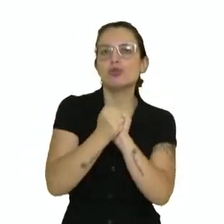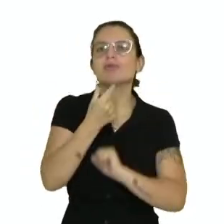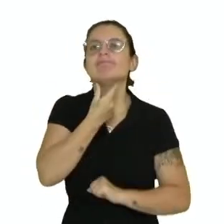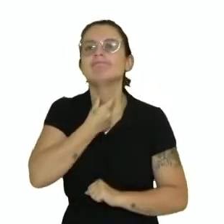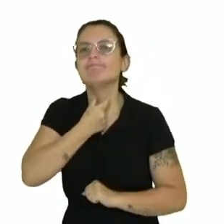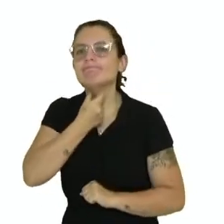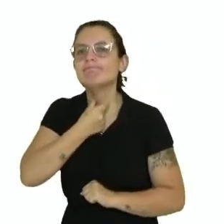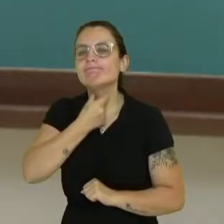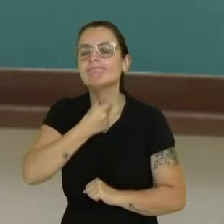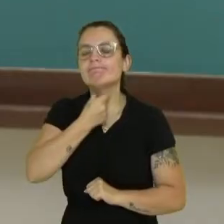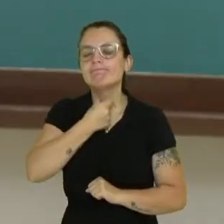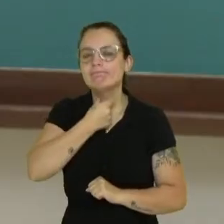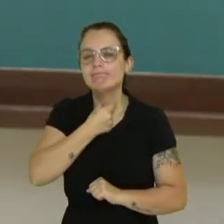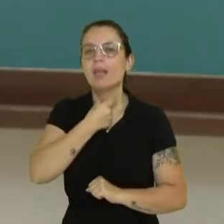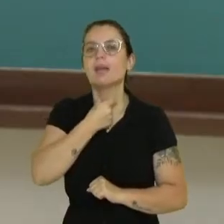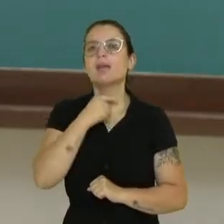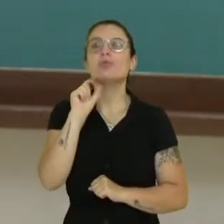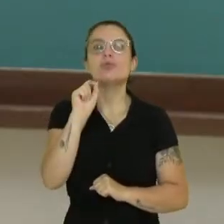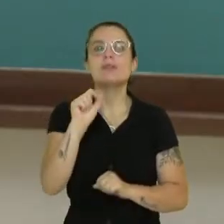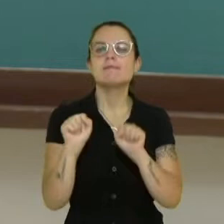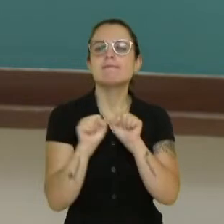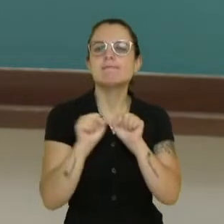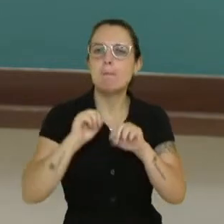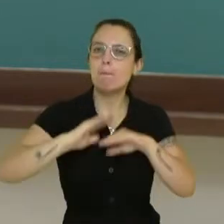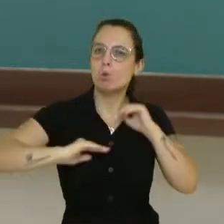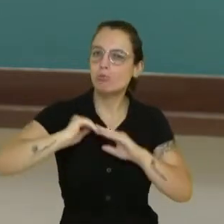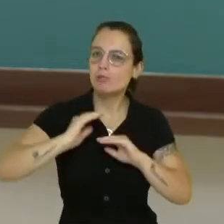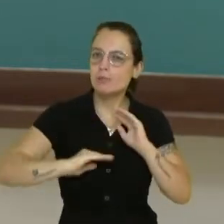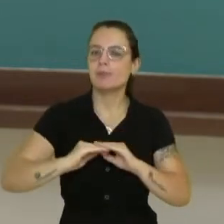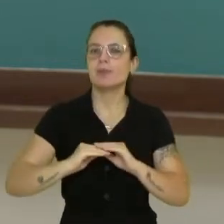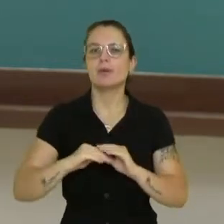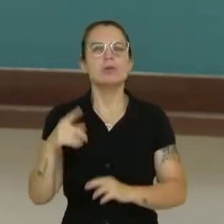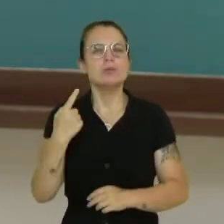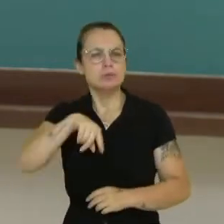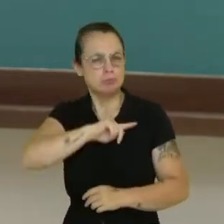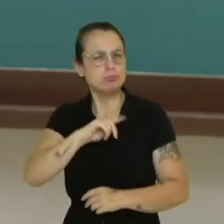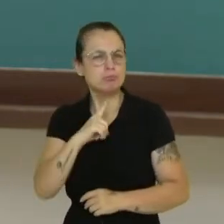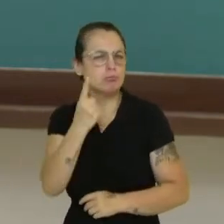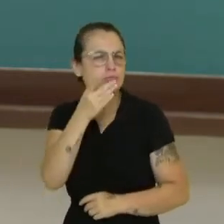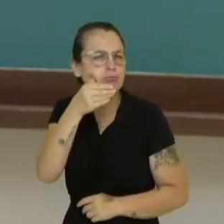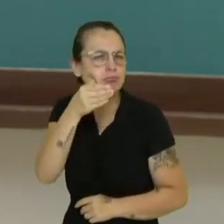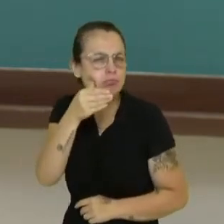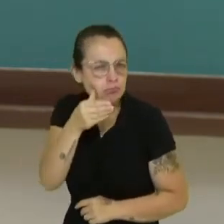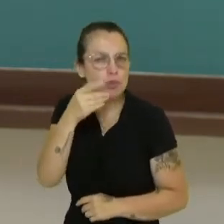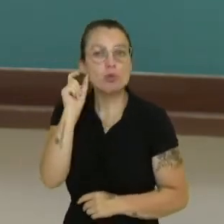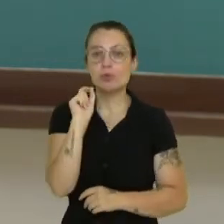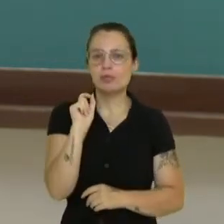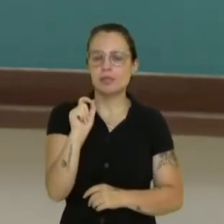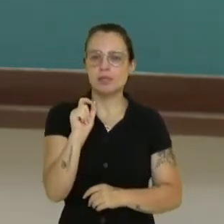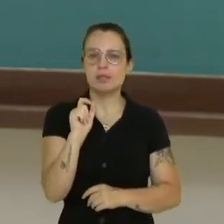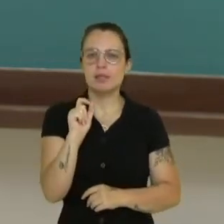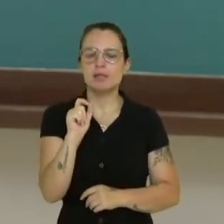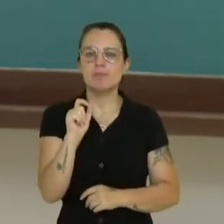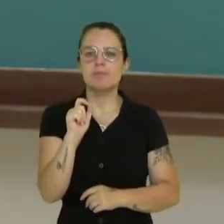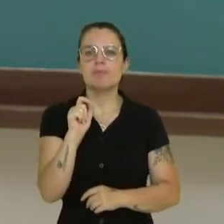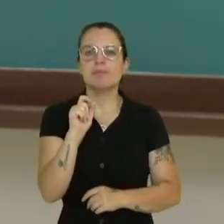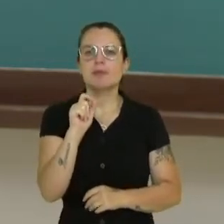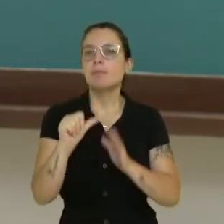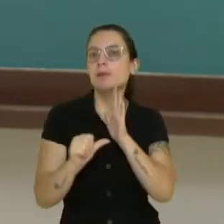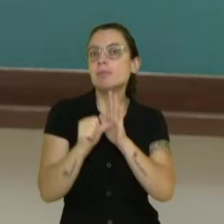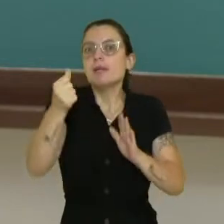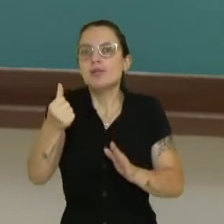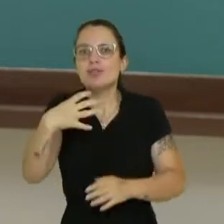partir dela eram produzidos. Uma curiosidade para chamar a atenção aqui é que uma das primeiras formas